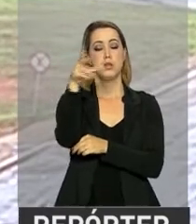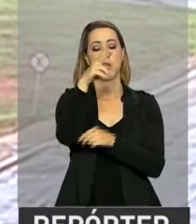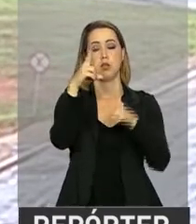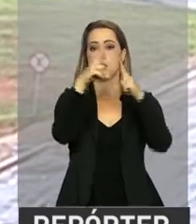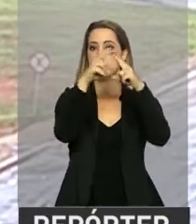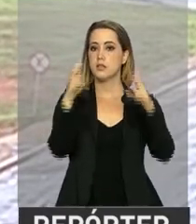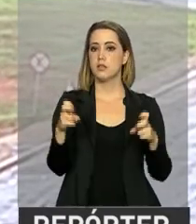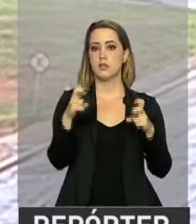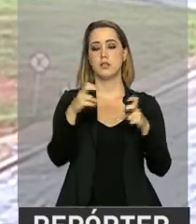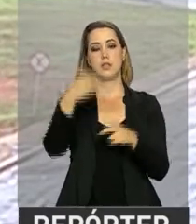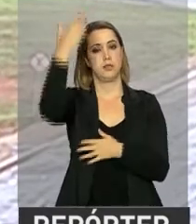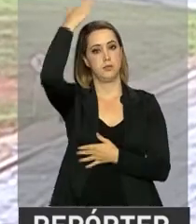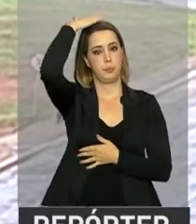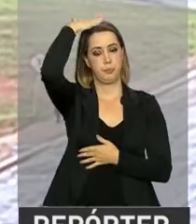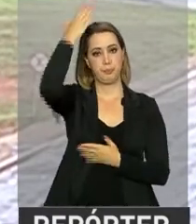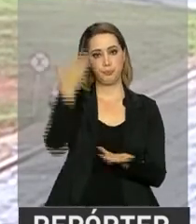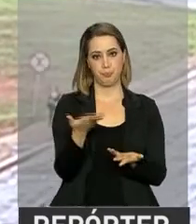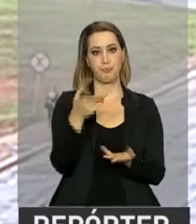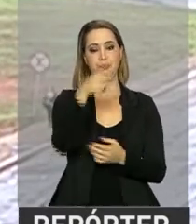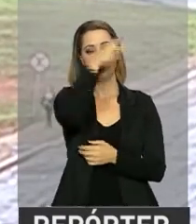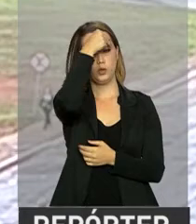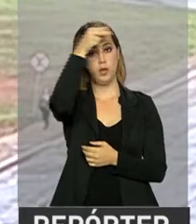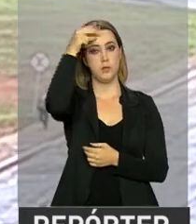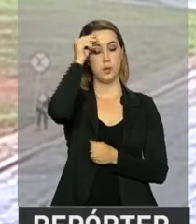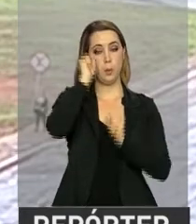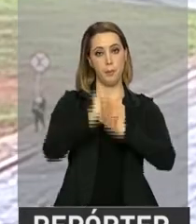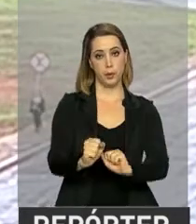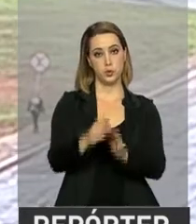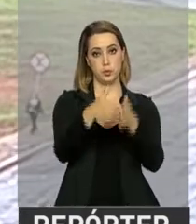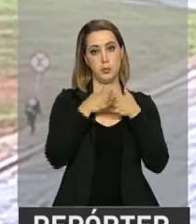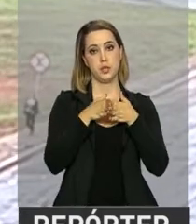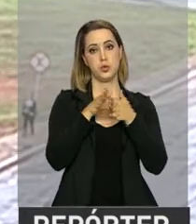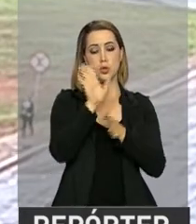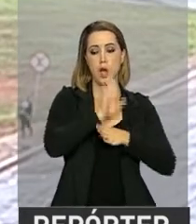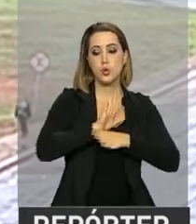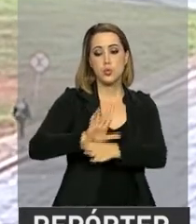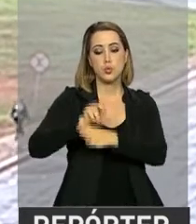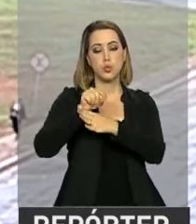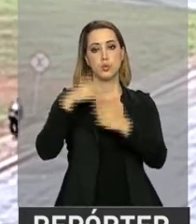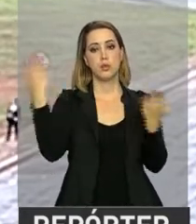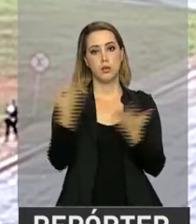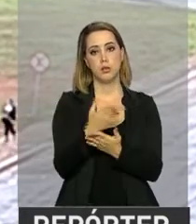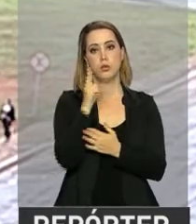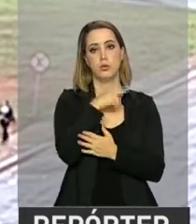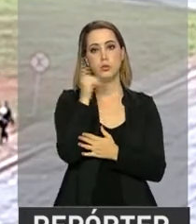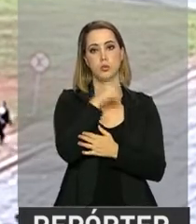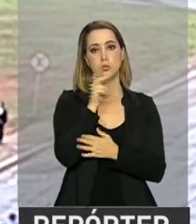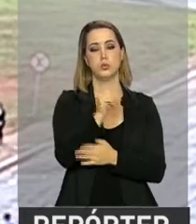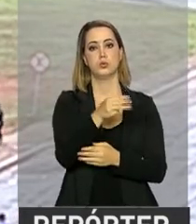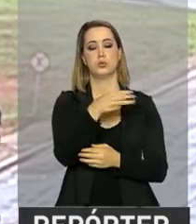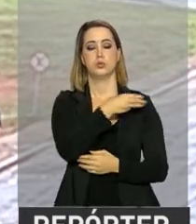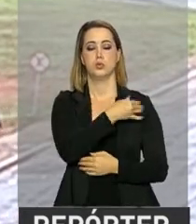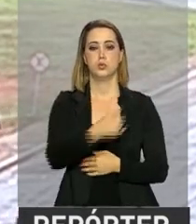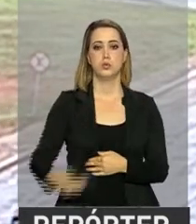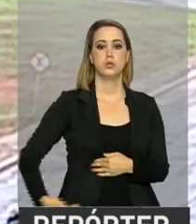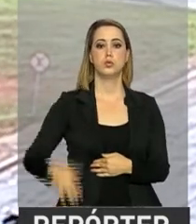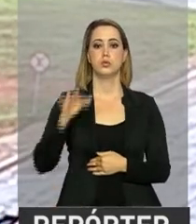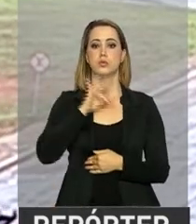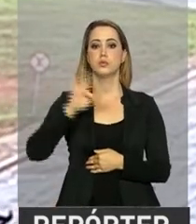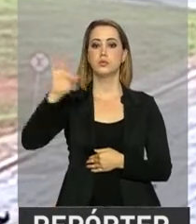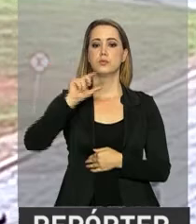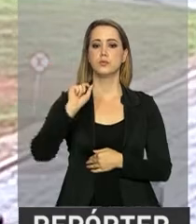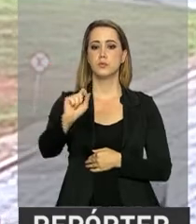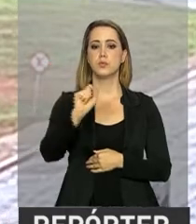e Paraná. Agora essas prefeituras vão poder pedir apoio financeiro imediato do governo federal. A estiagem foi o que causou a situação